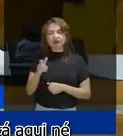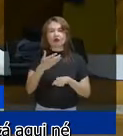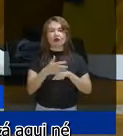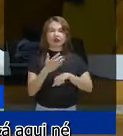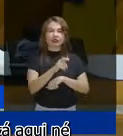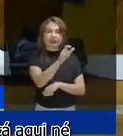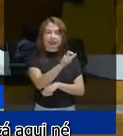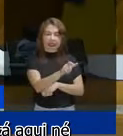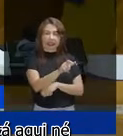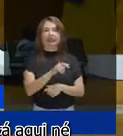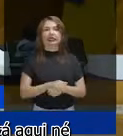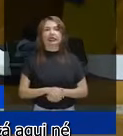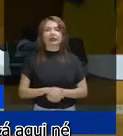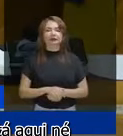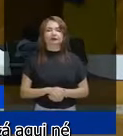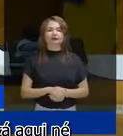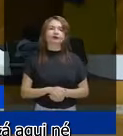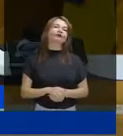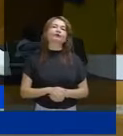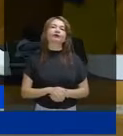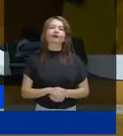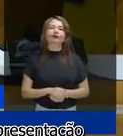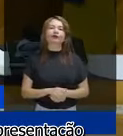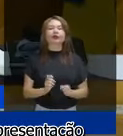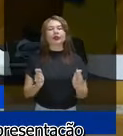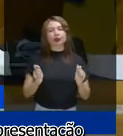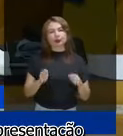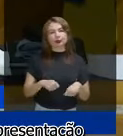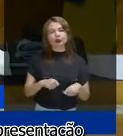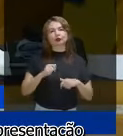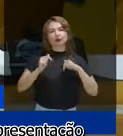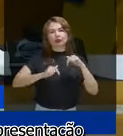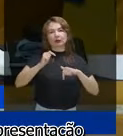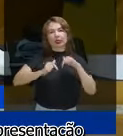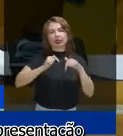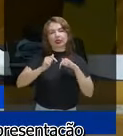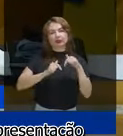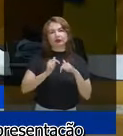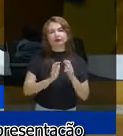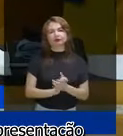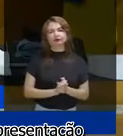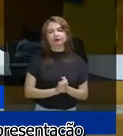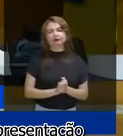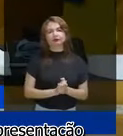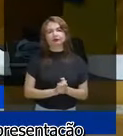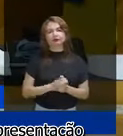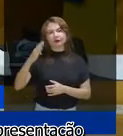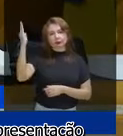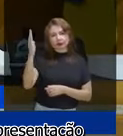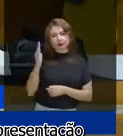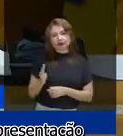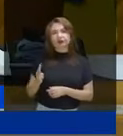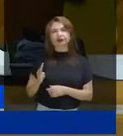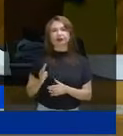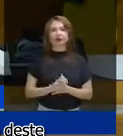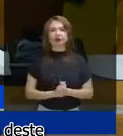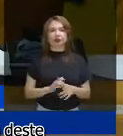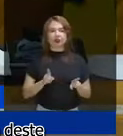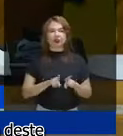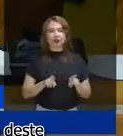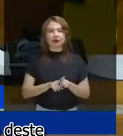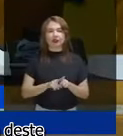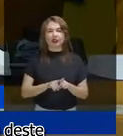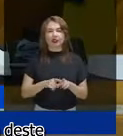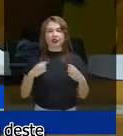está aqui, né, para que ela pudesse fazer um belíssimo trabalho de representação do Brasil, levando inclusive